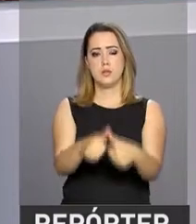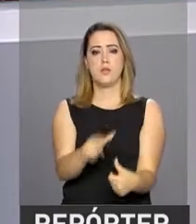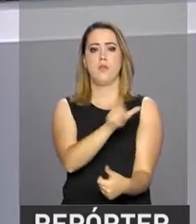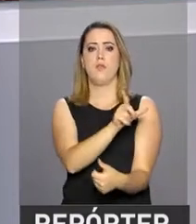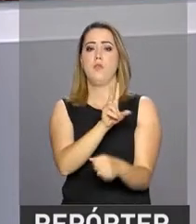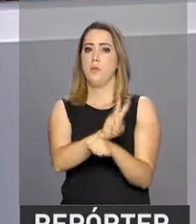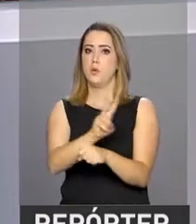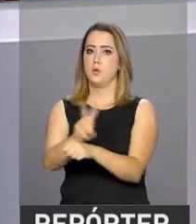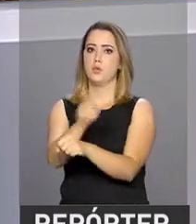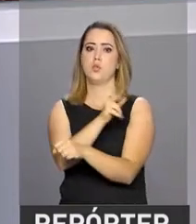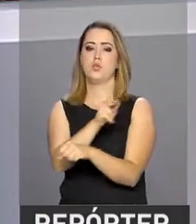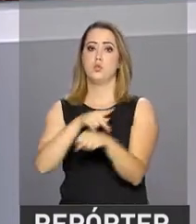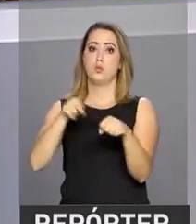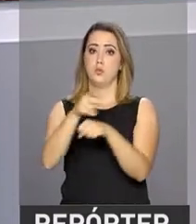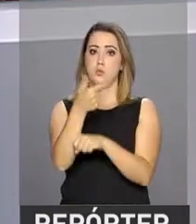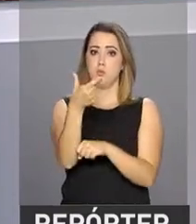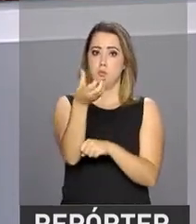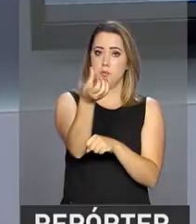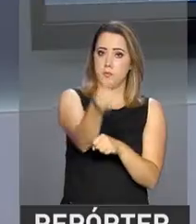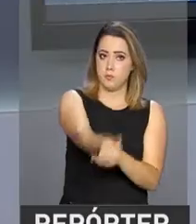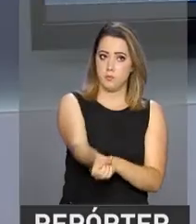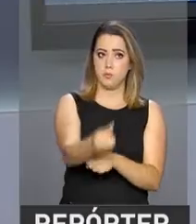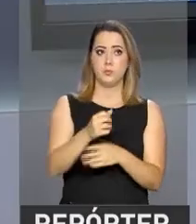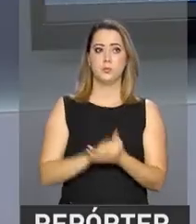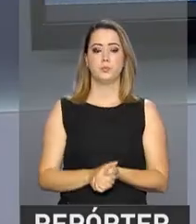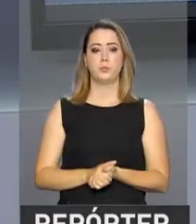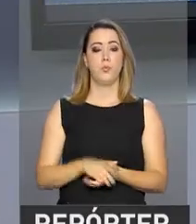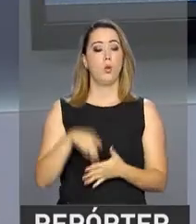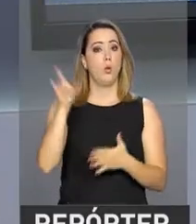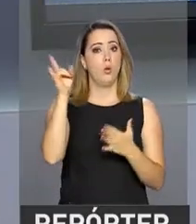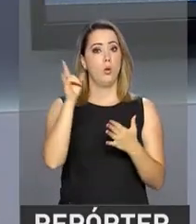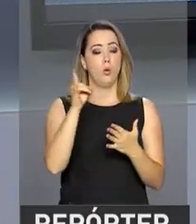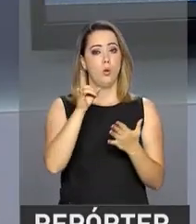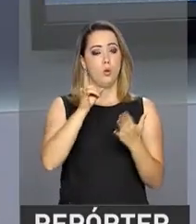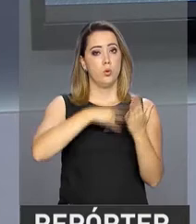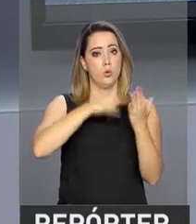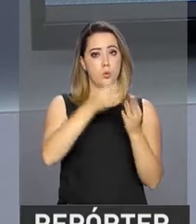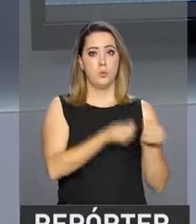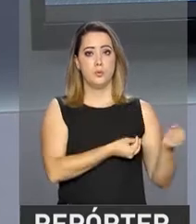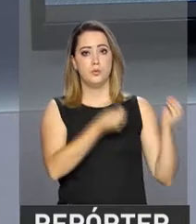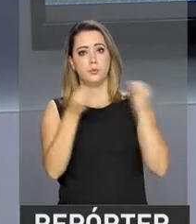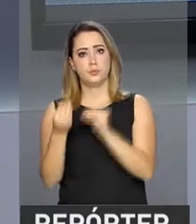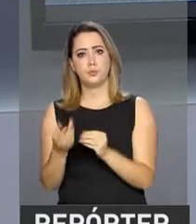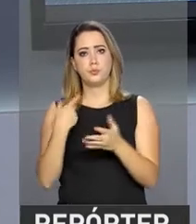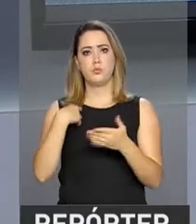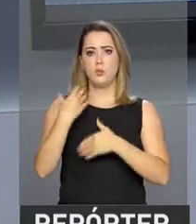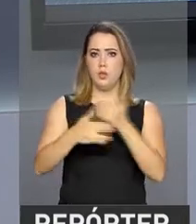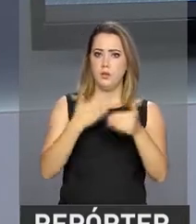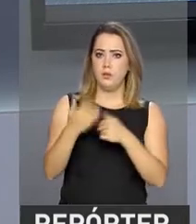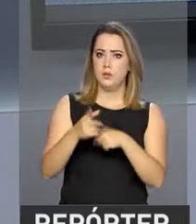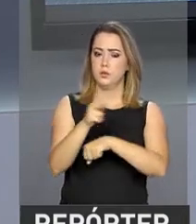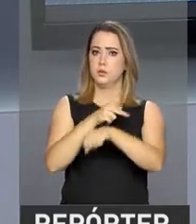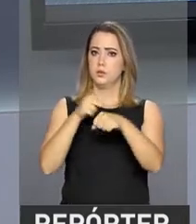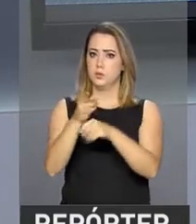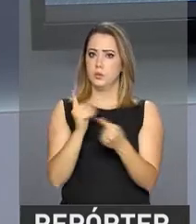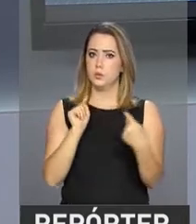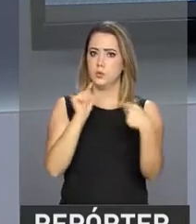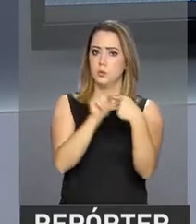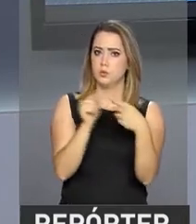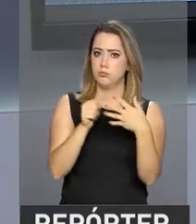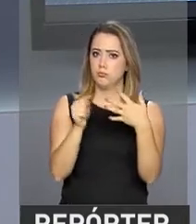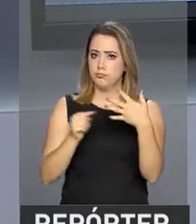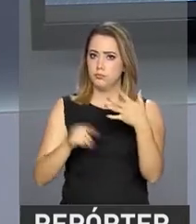imunizado no país em 2016 o documento traz análises sobre a evolução dos países rumo aos objetivos